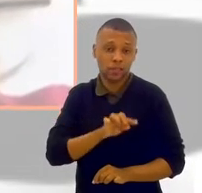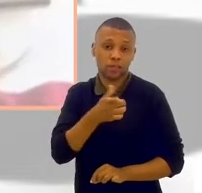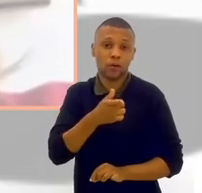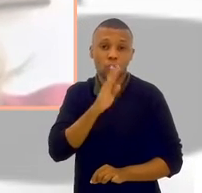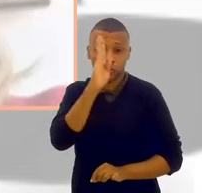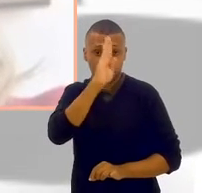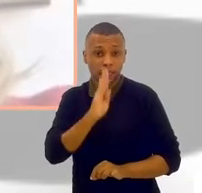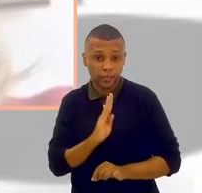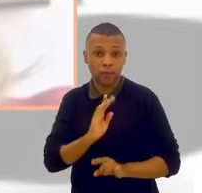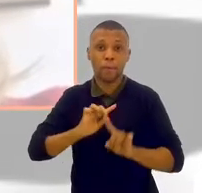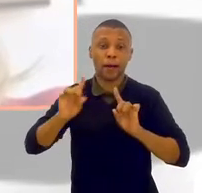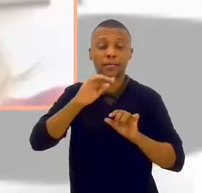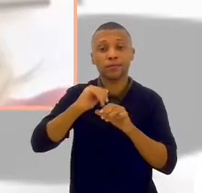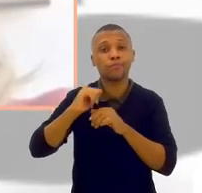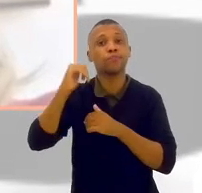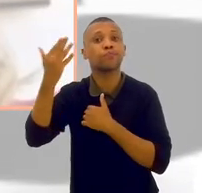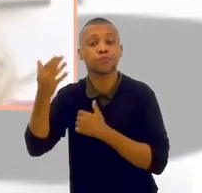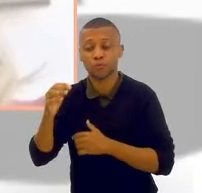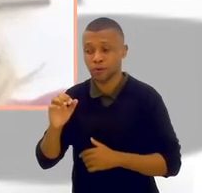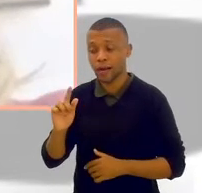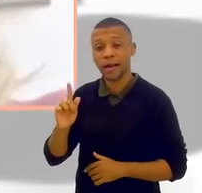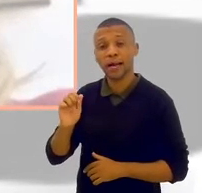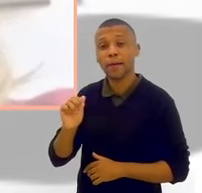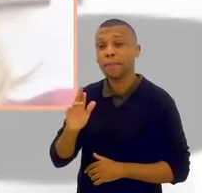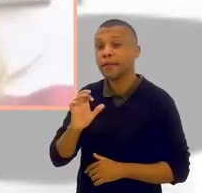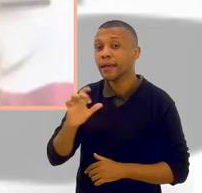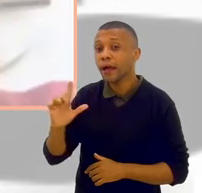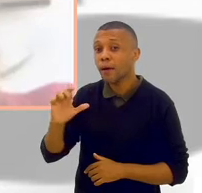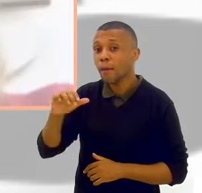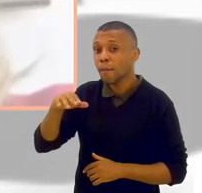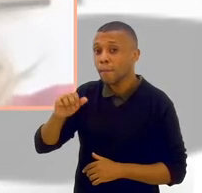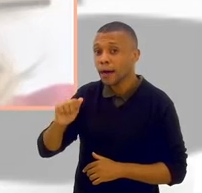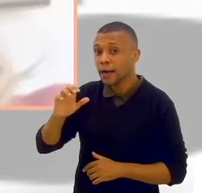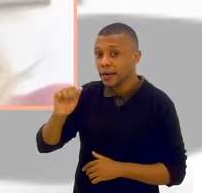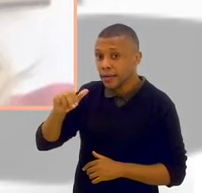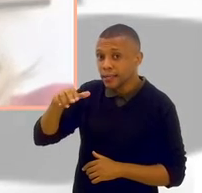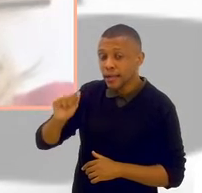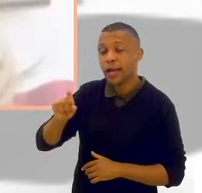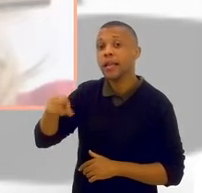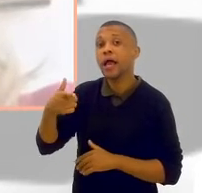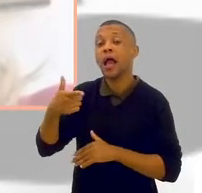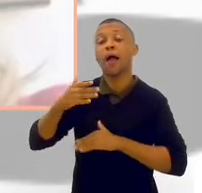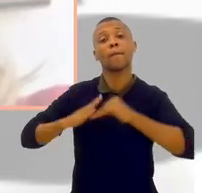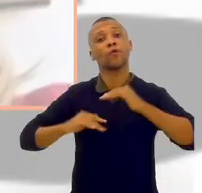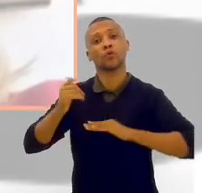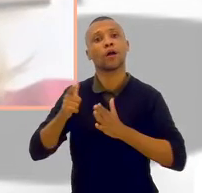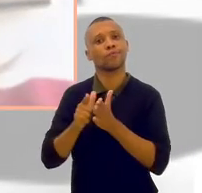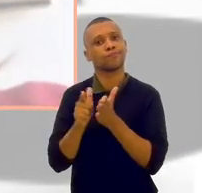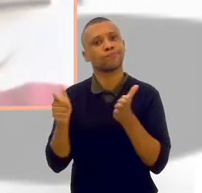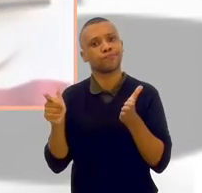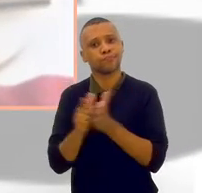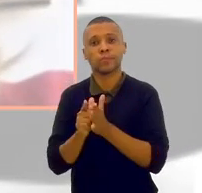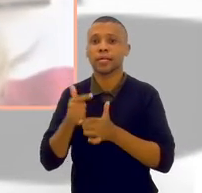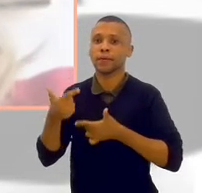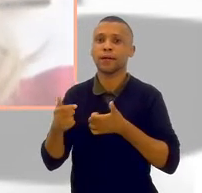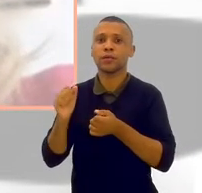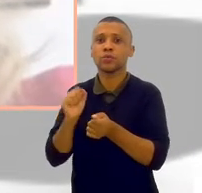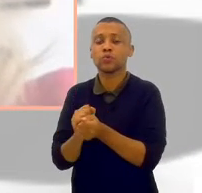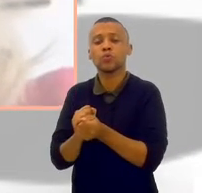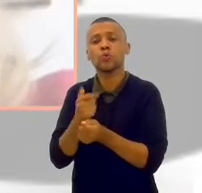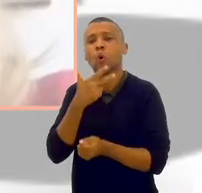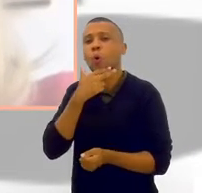Macana, que a gente chama, né, Gabriel Macana. O Gabriel Macana, ele é jornalista e é ilusionista com o